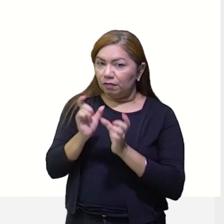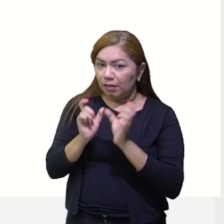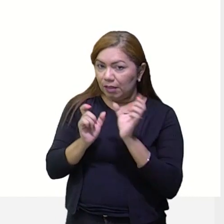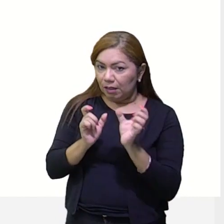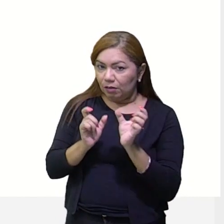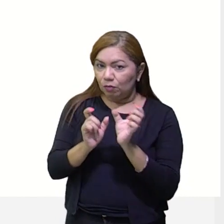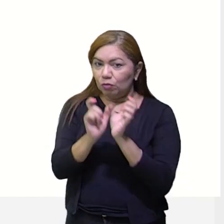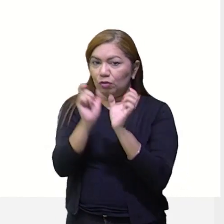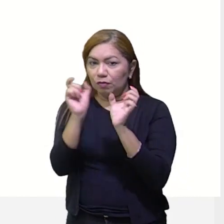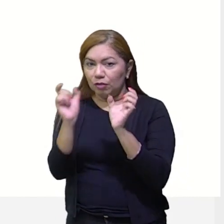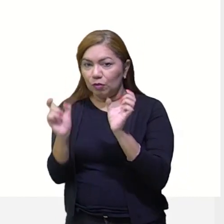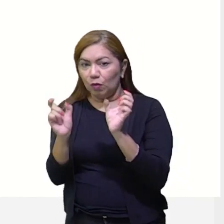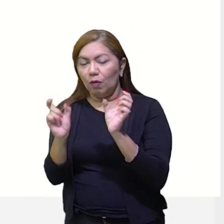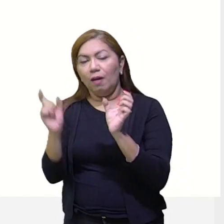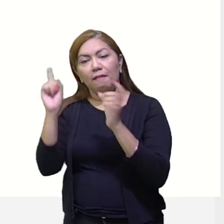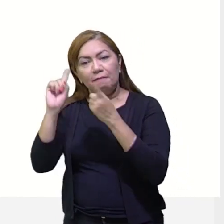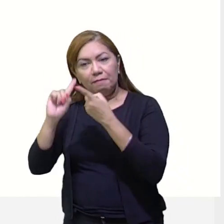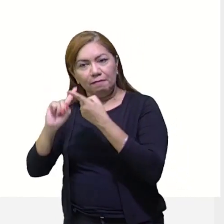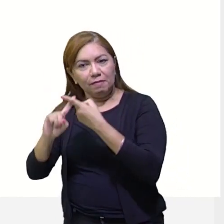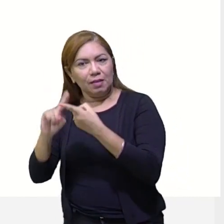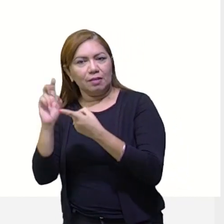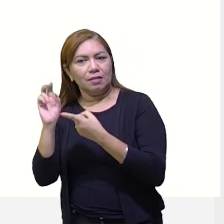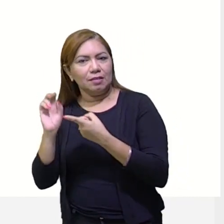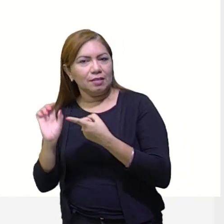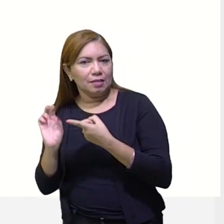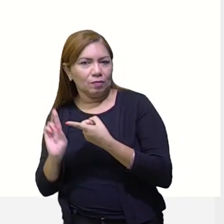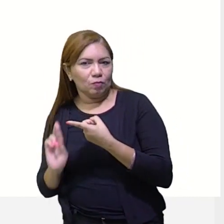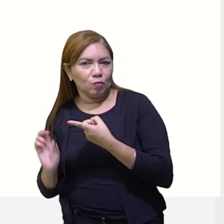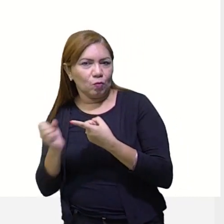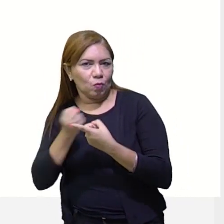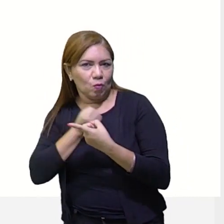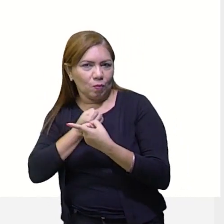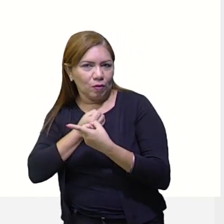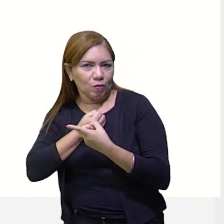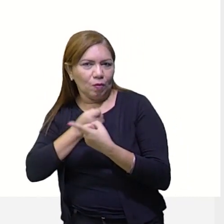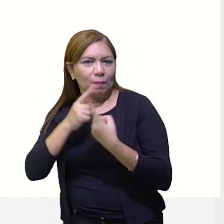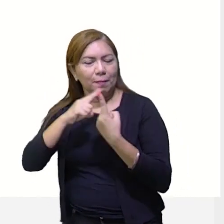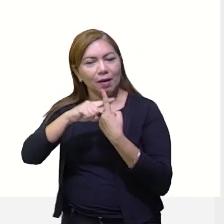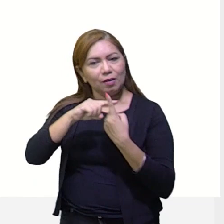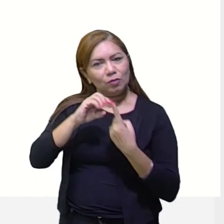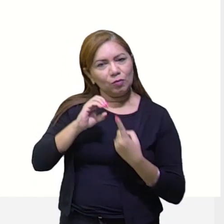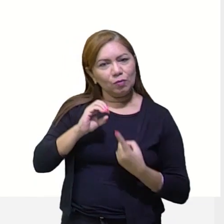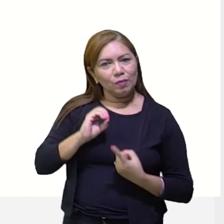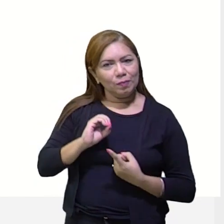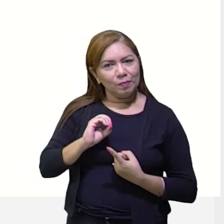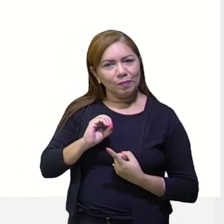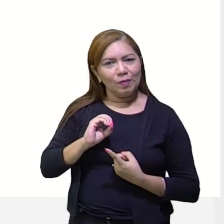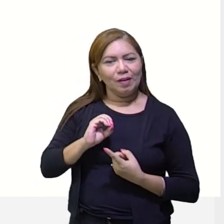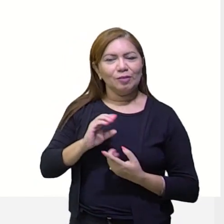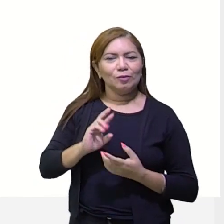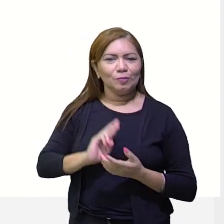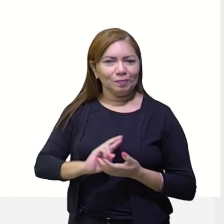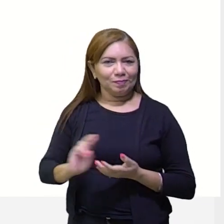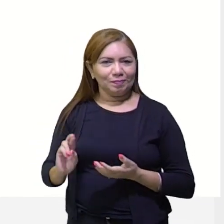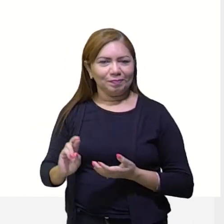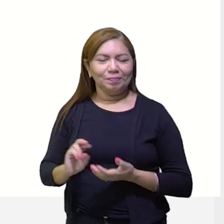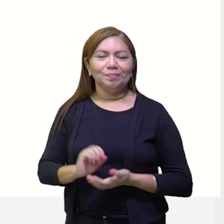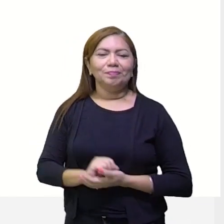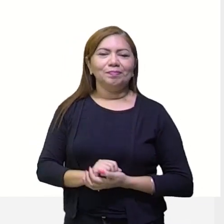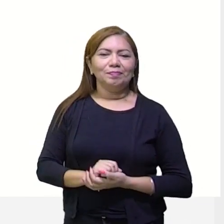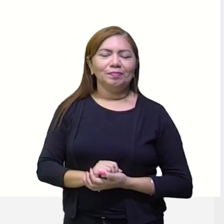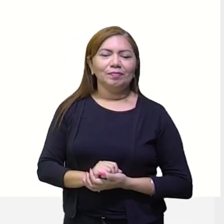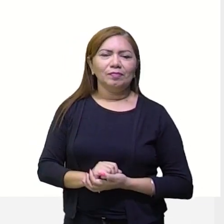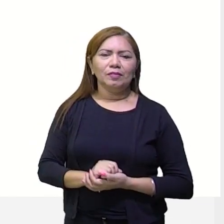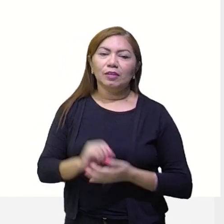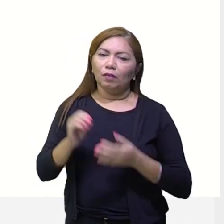vezes o quociente mais o resto, correto? Então, nesse caso, o que,